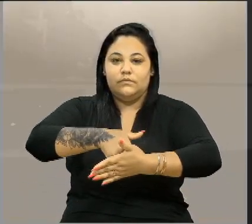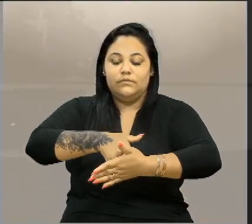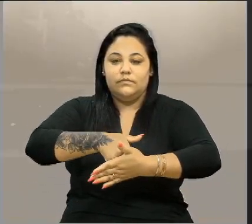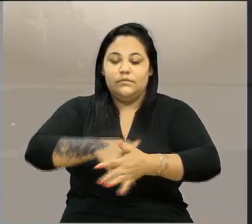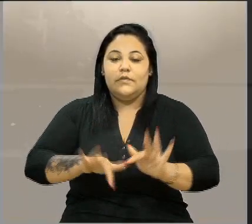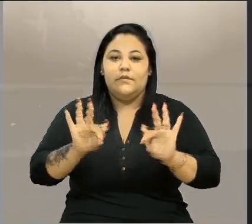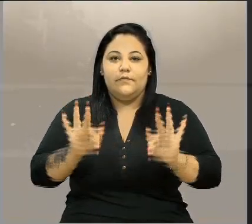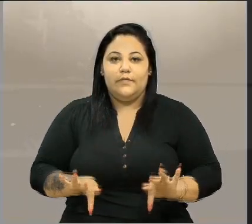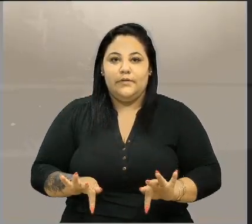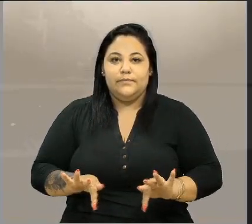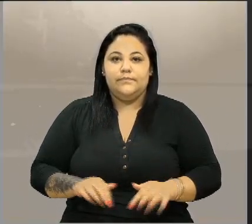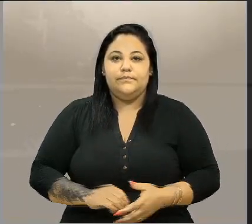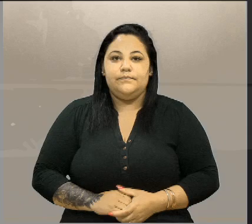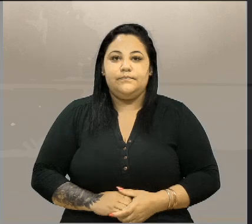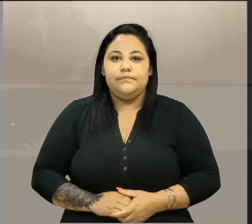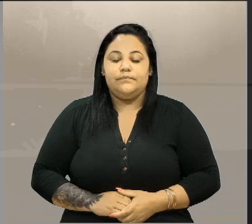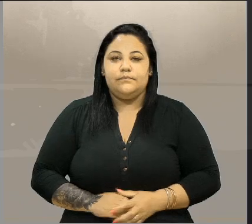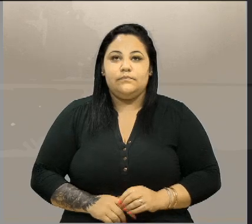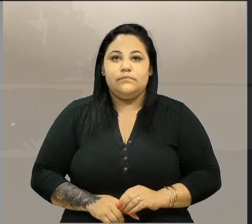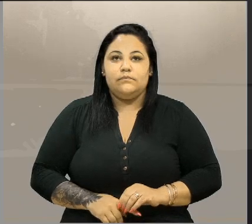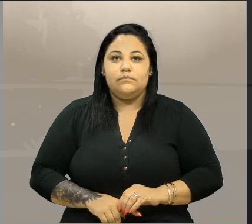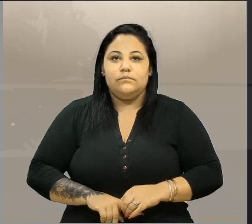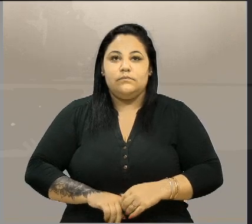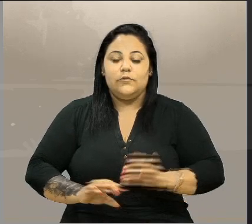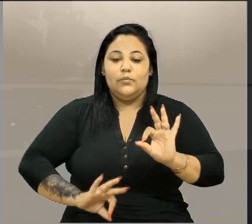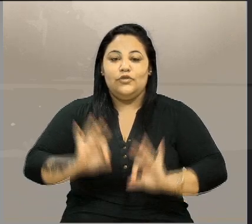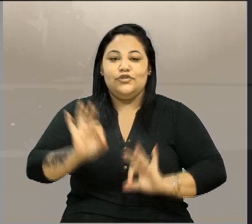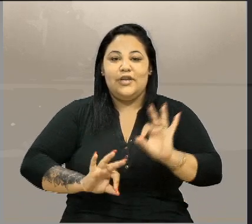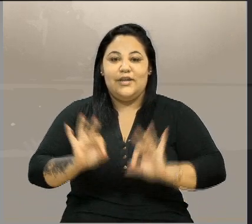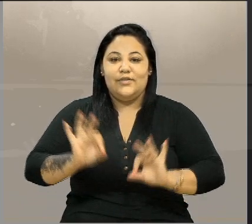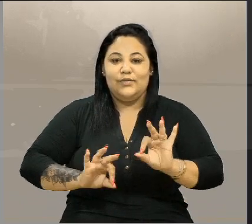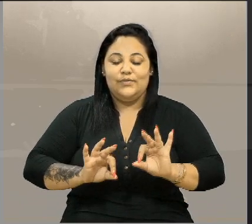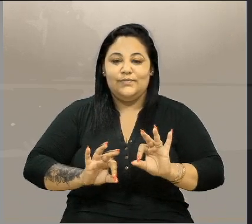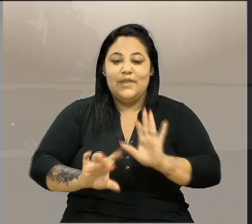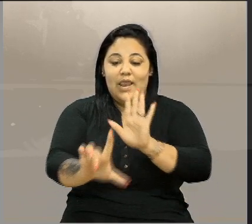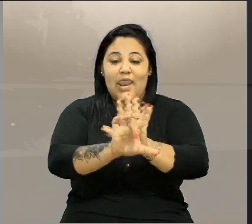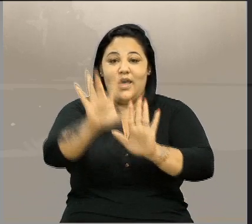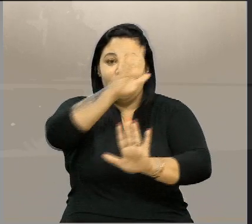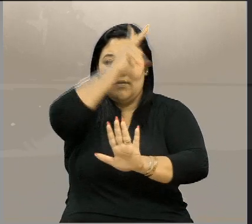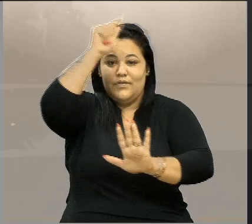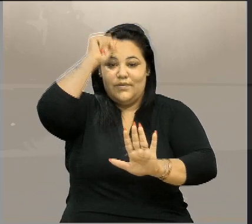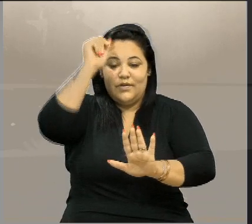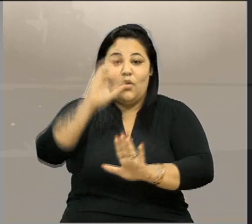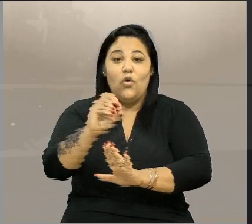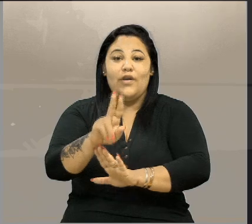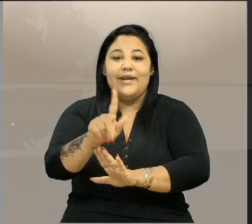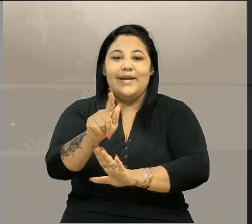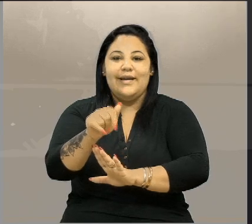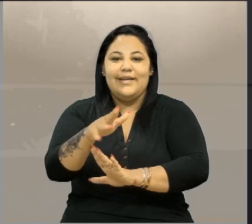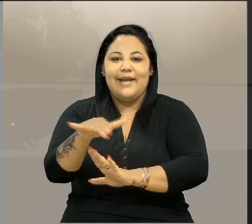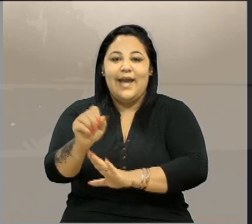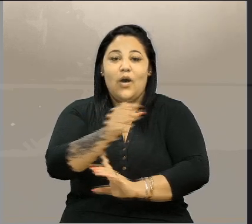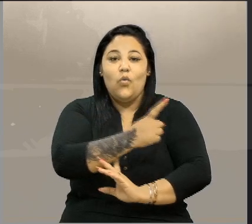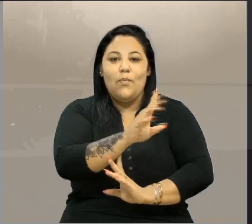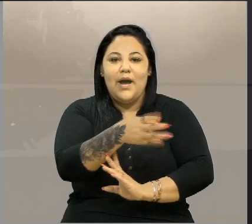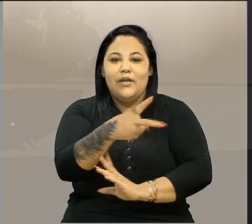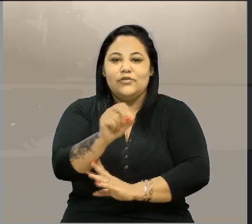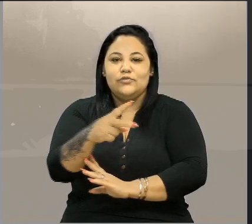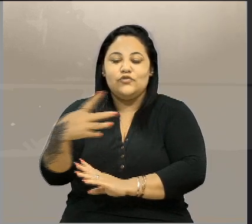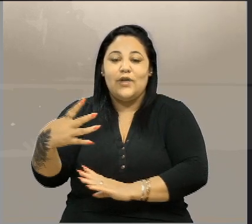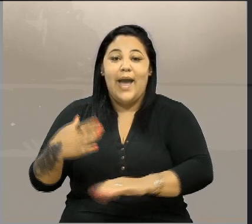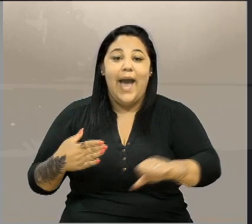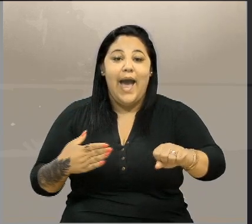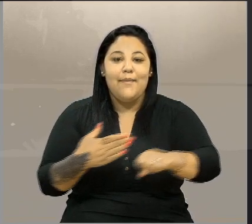a votação. O projeto de emenda à Lei Orgânica número 1/2024 foi aprovado por